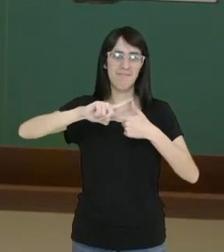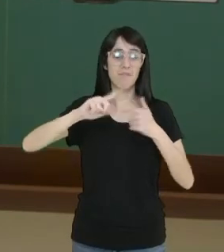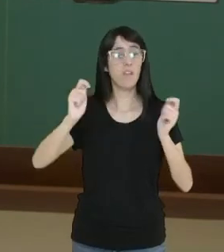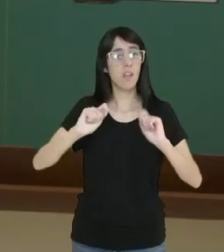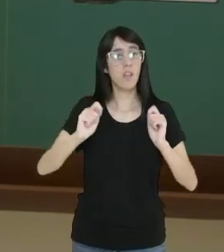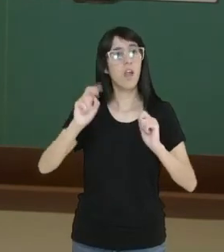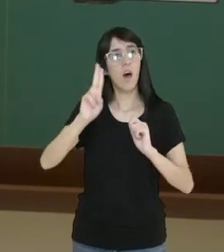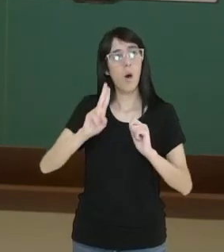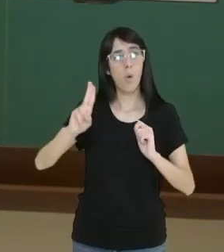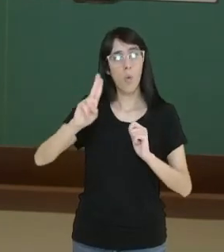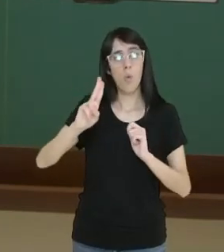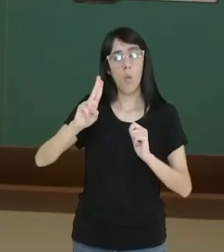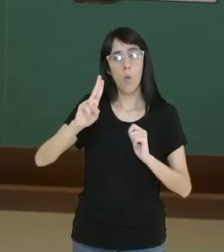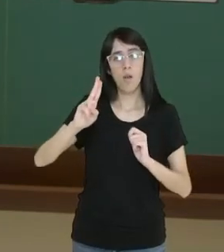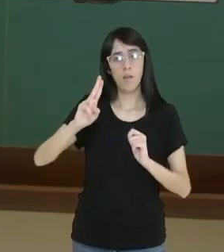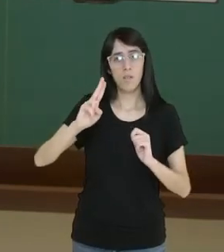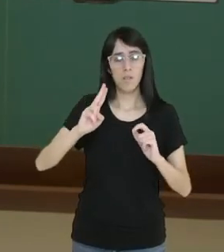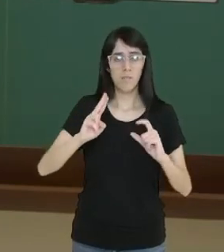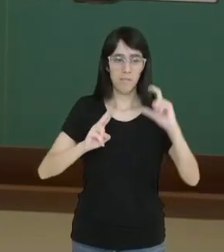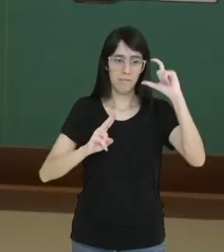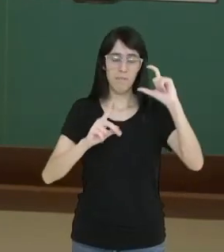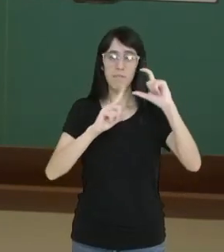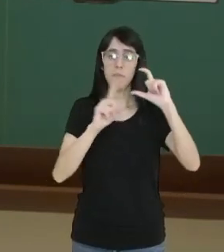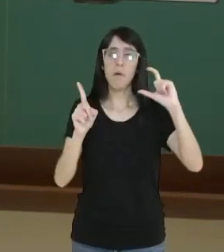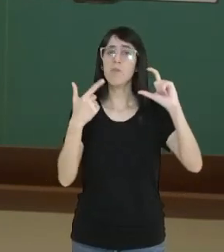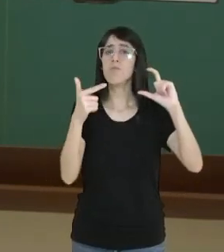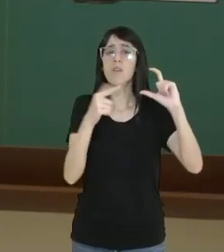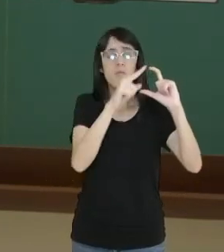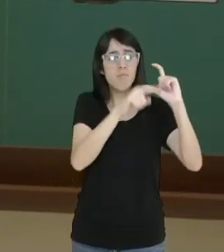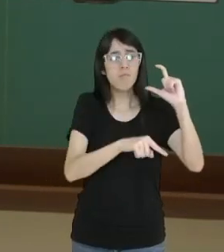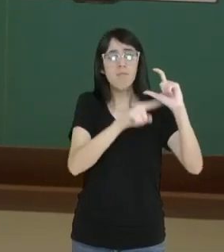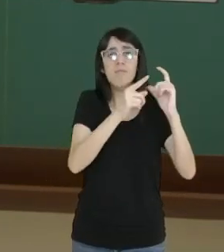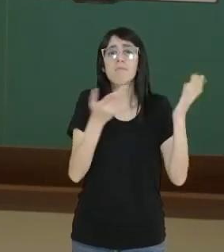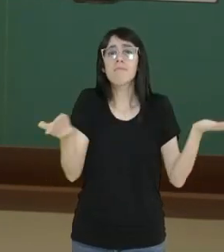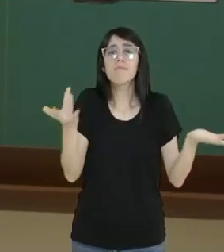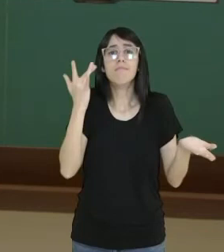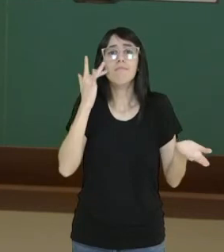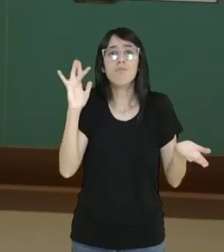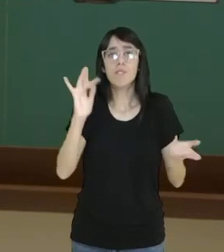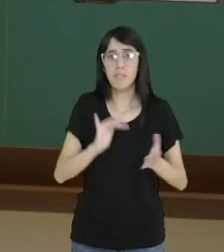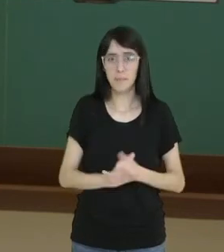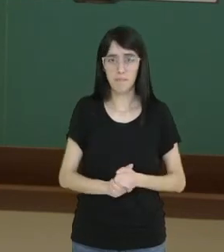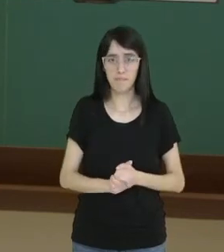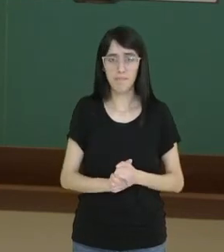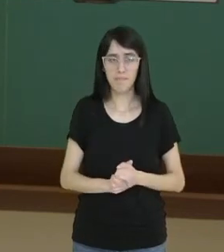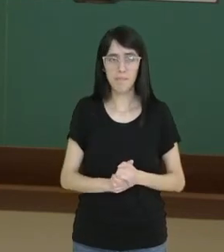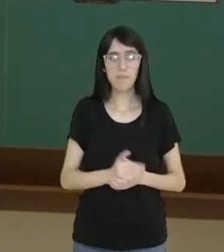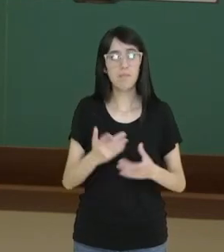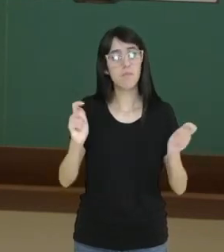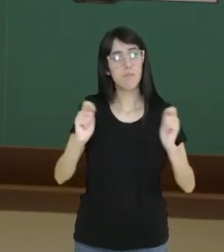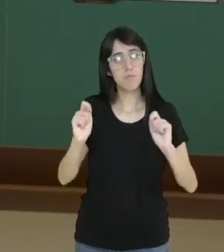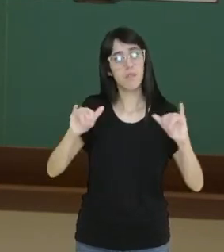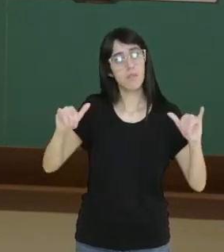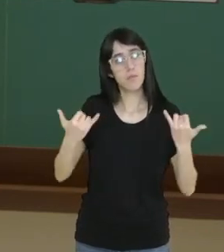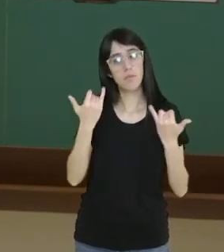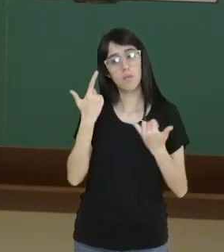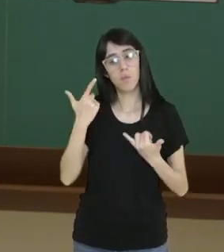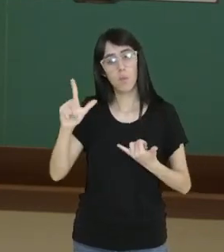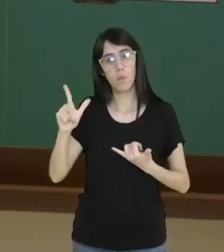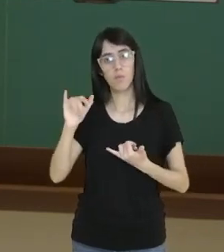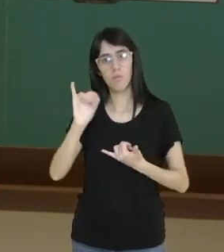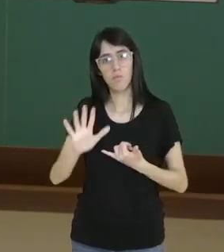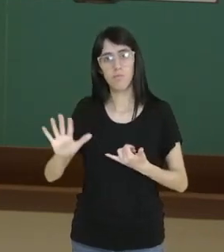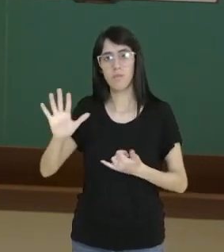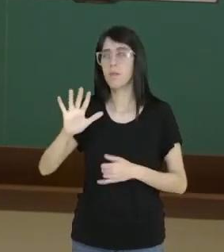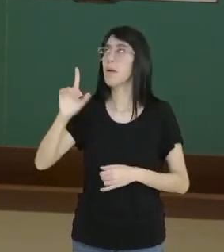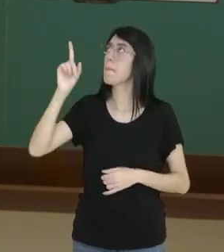mas eu não tenho essa medida, certo? Então por isso que eu tracei a altura para usar esse aqui de baixo. onde eu tenho essa, e não tenho essa